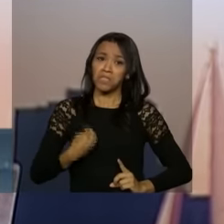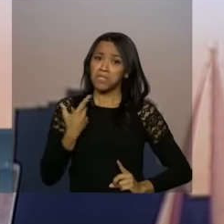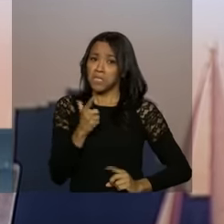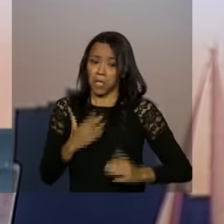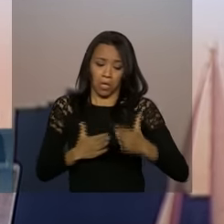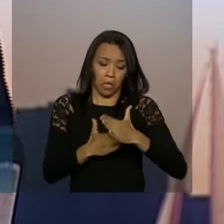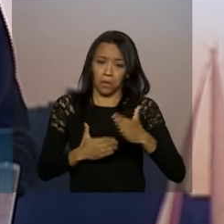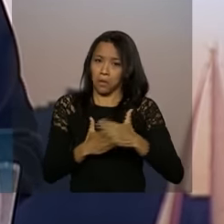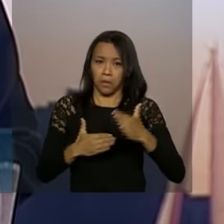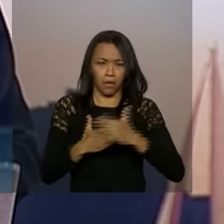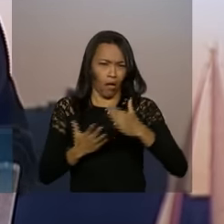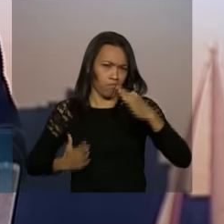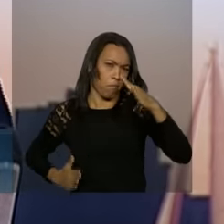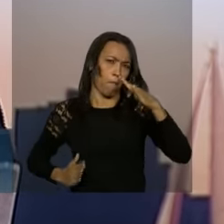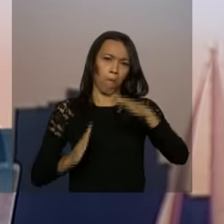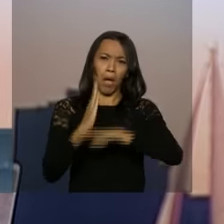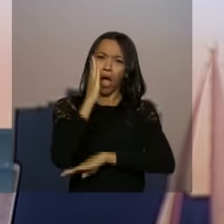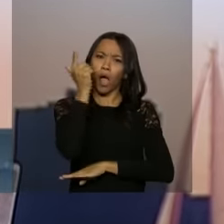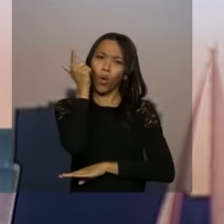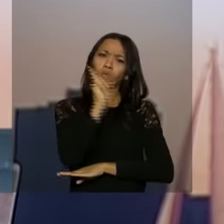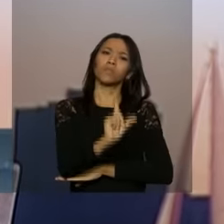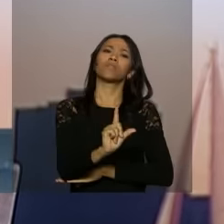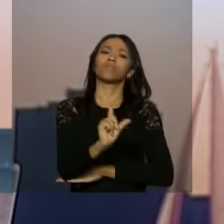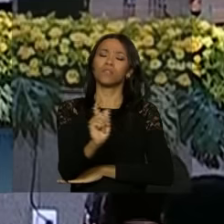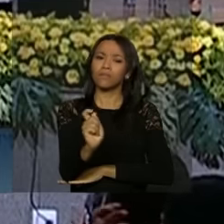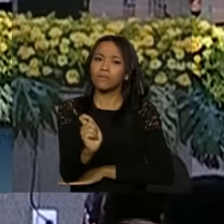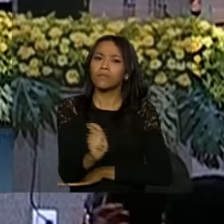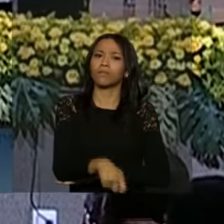um desses limites...